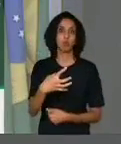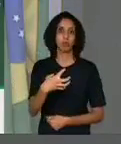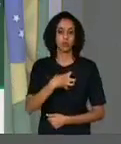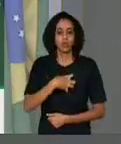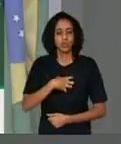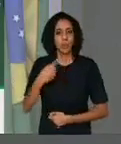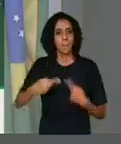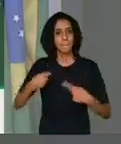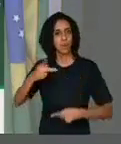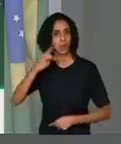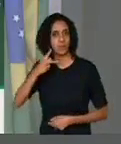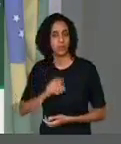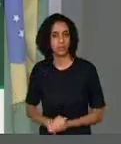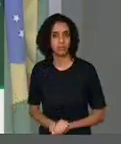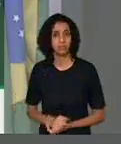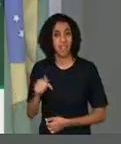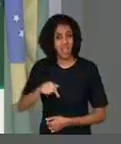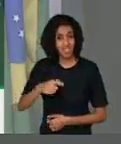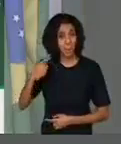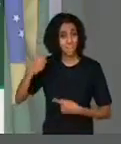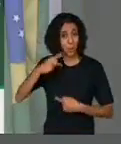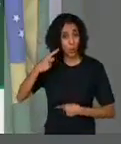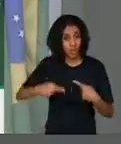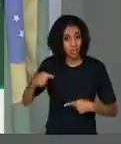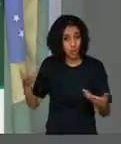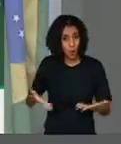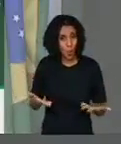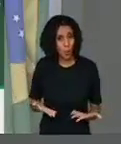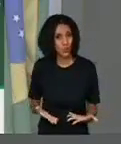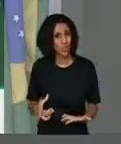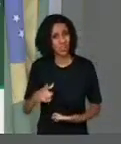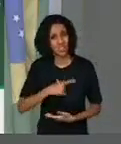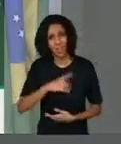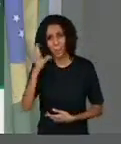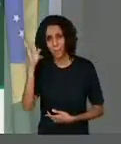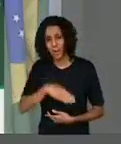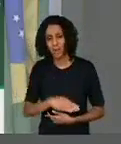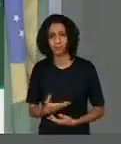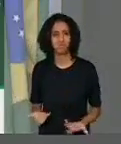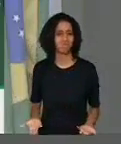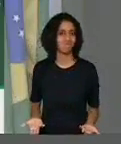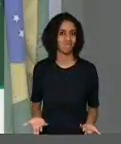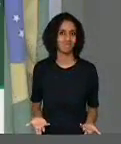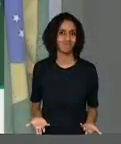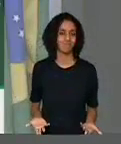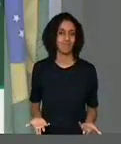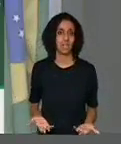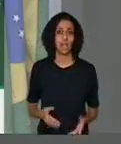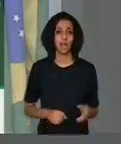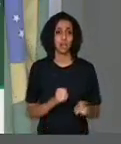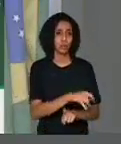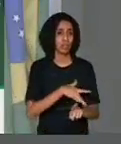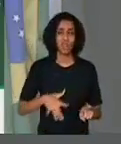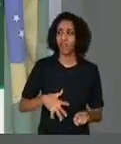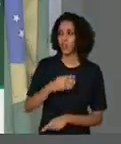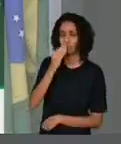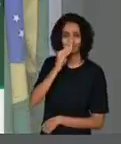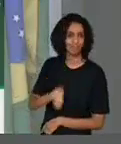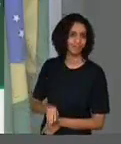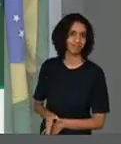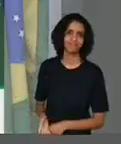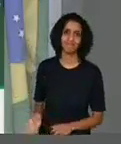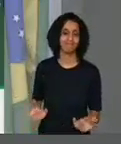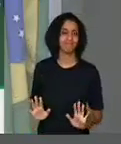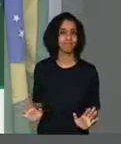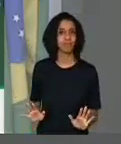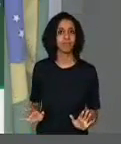essa política que está maculada, essa política que está, inclusive, desprestigiada pelo conjunto da sociedade, tem um momento